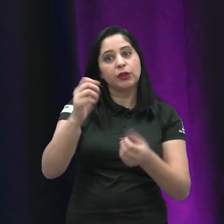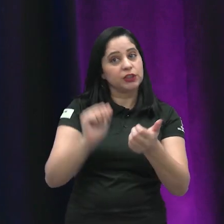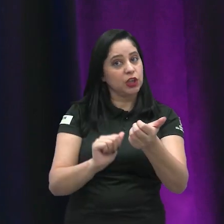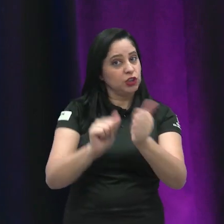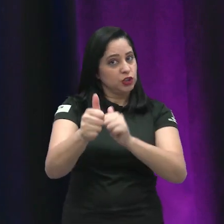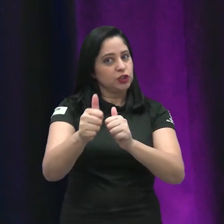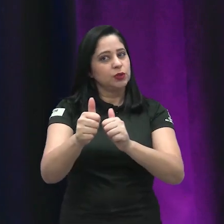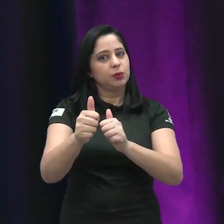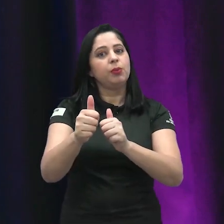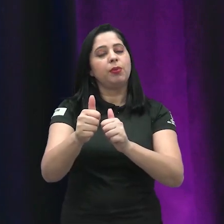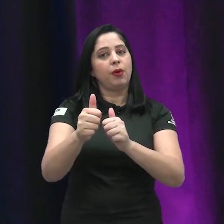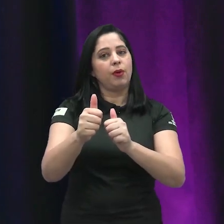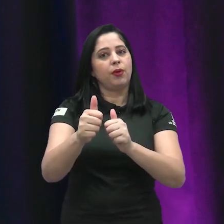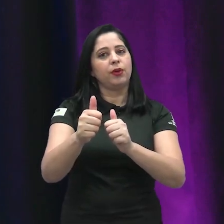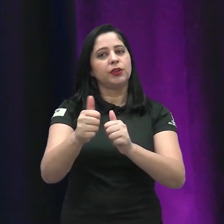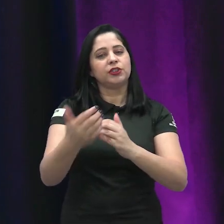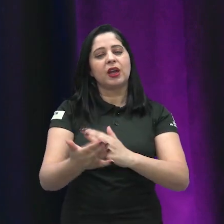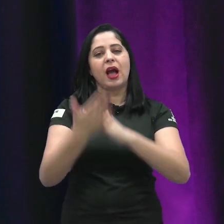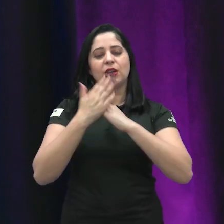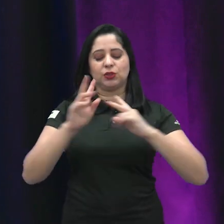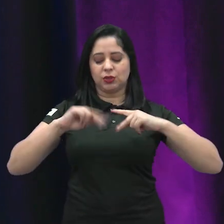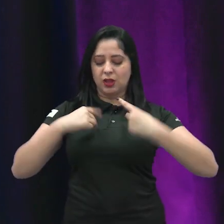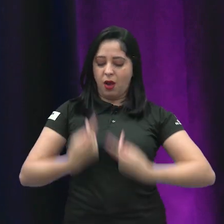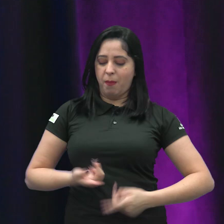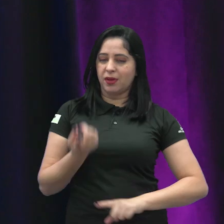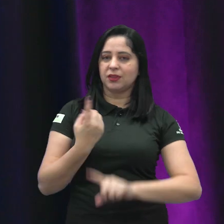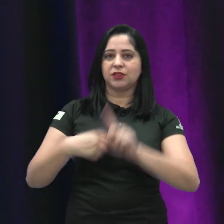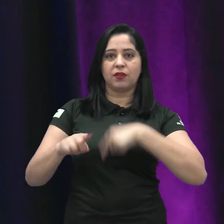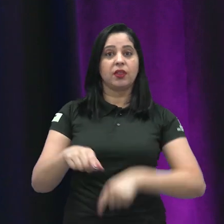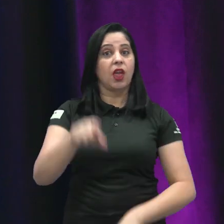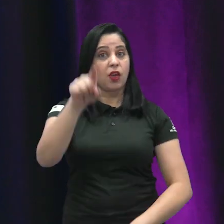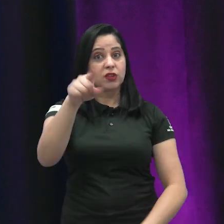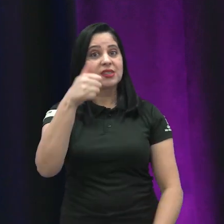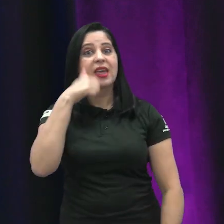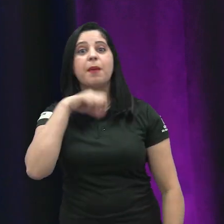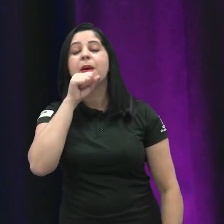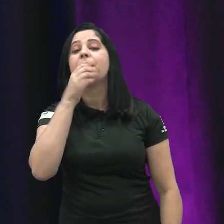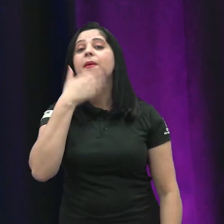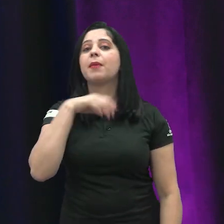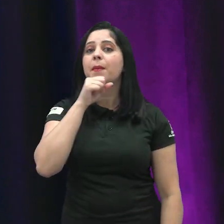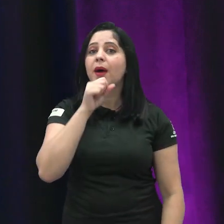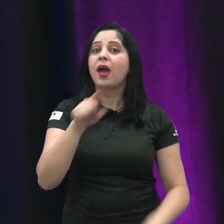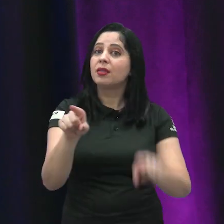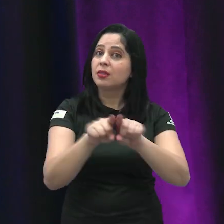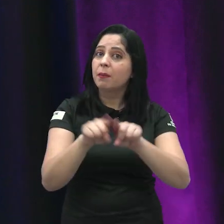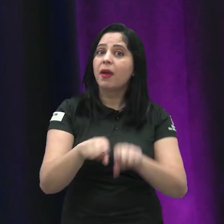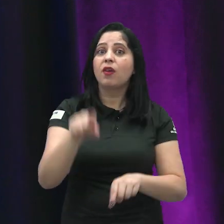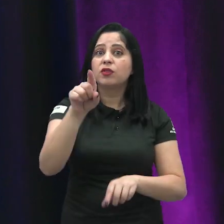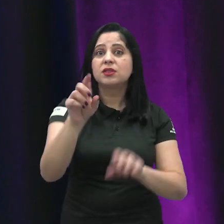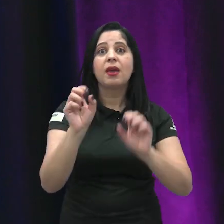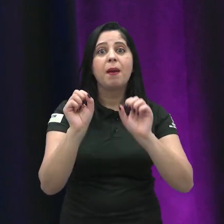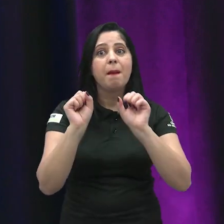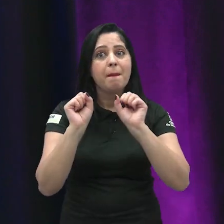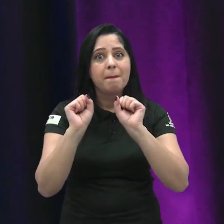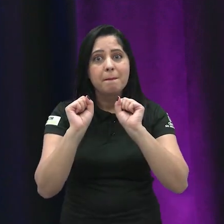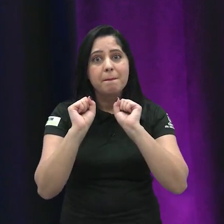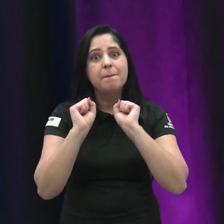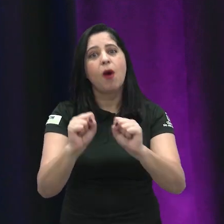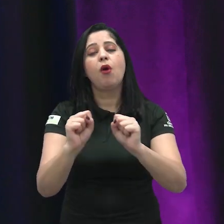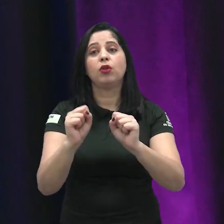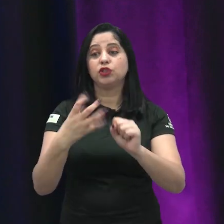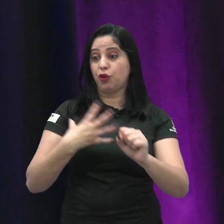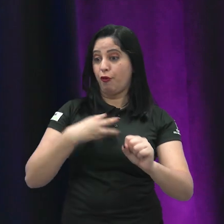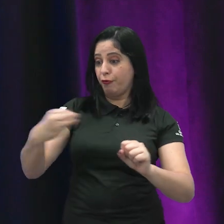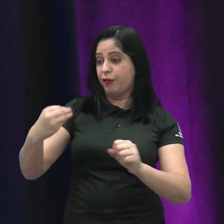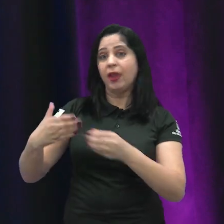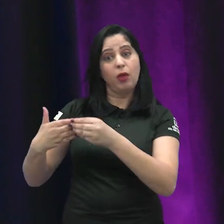da importância do esporte aí no nosso desenvolvimento quanto pessoa, e que os pais que estão em casa também possam, assim,